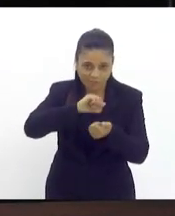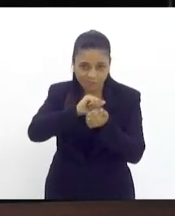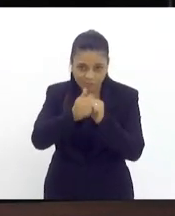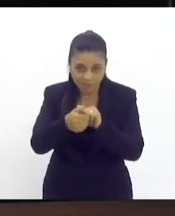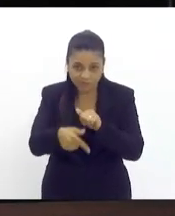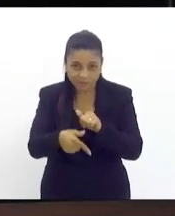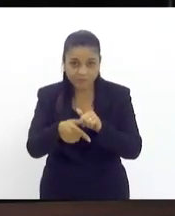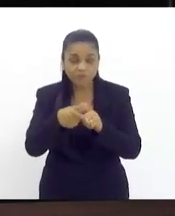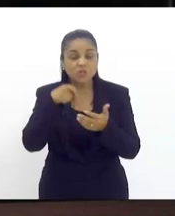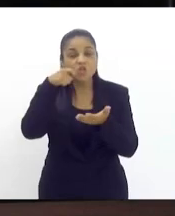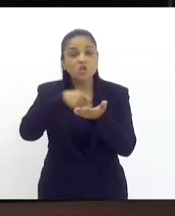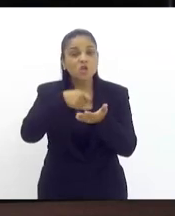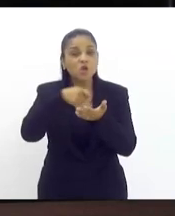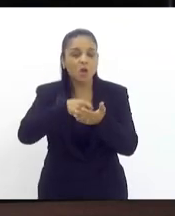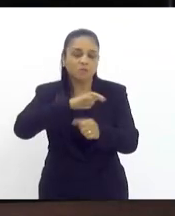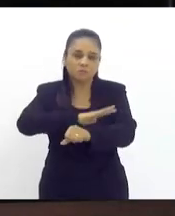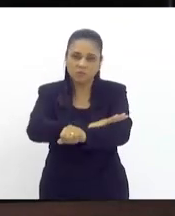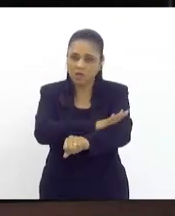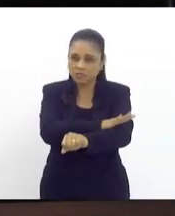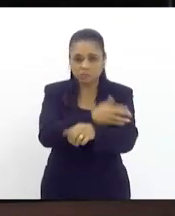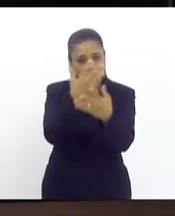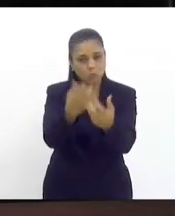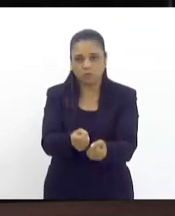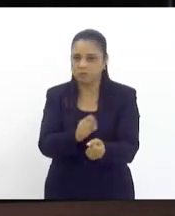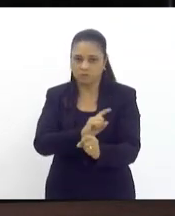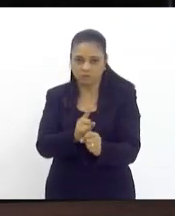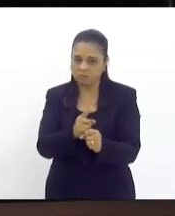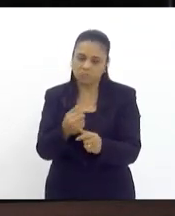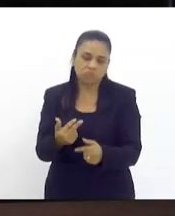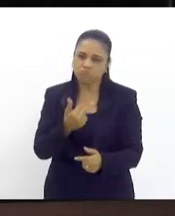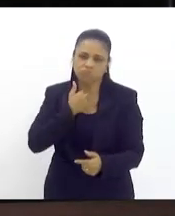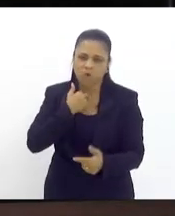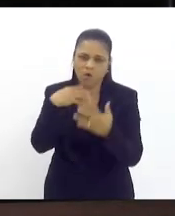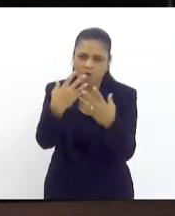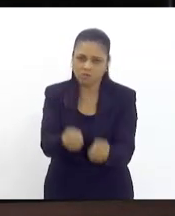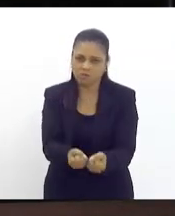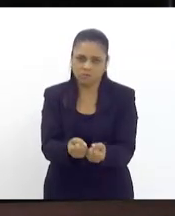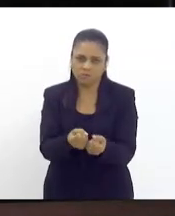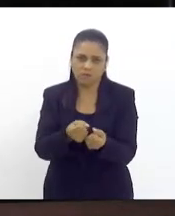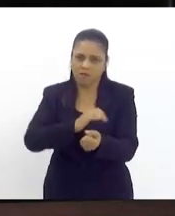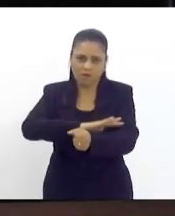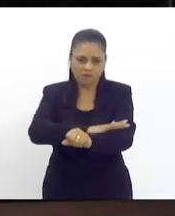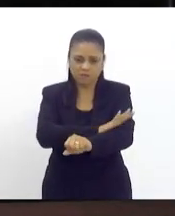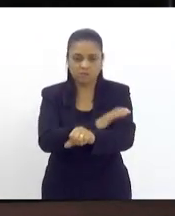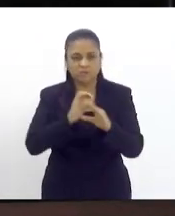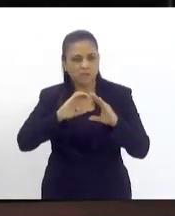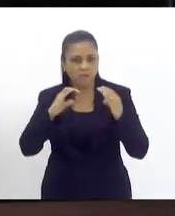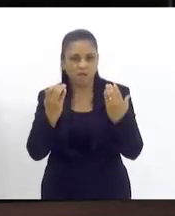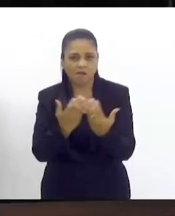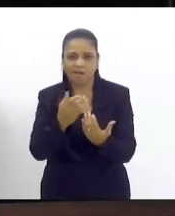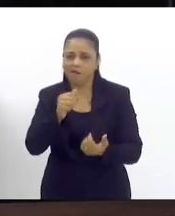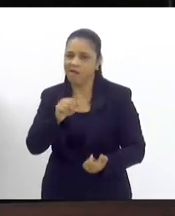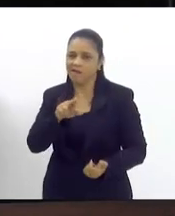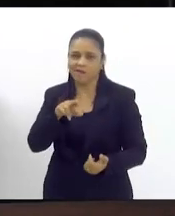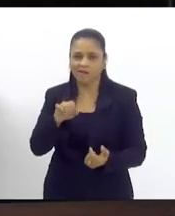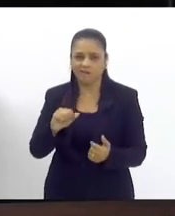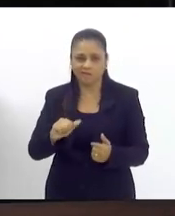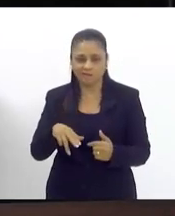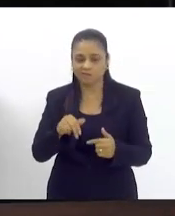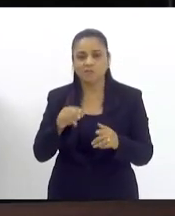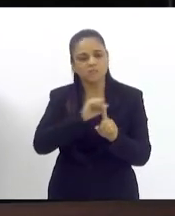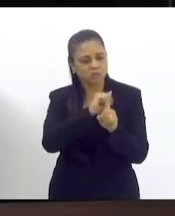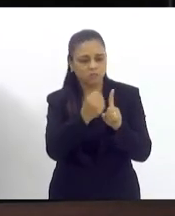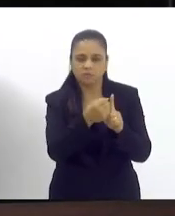né que o racismo não seja aceito e o racismo não pode ser aceito nem nas Arenas esportivas nem nos estados e muito menos